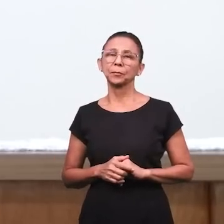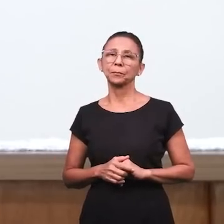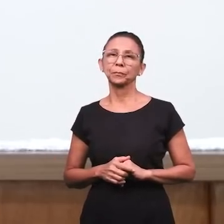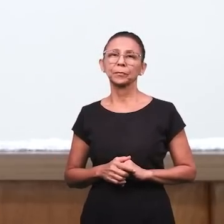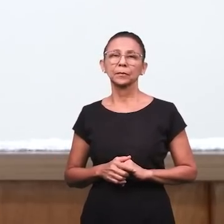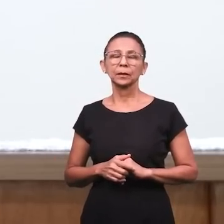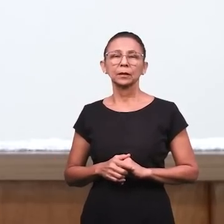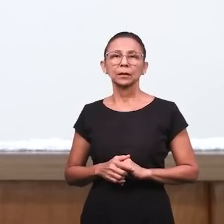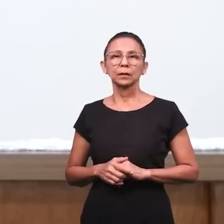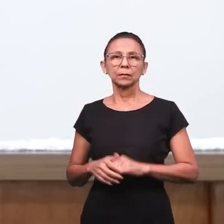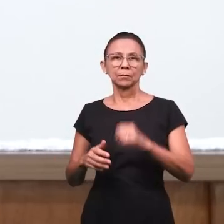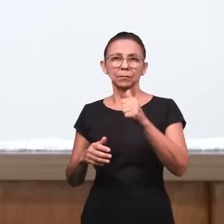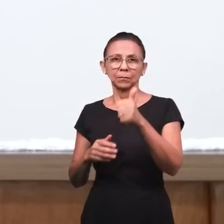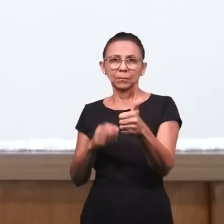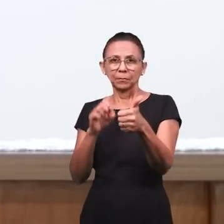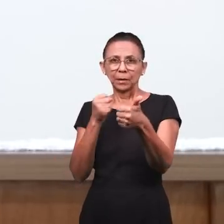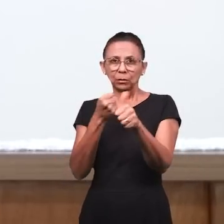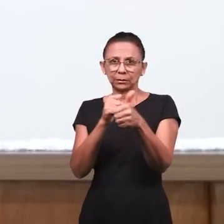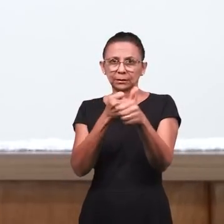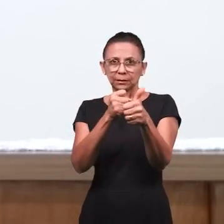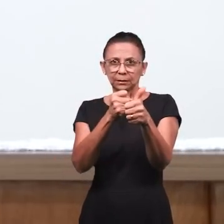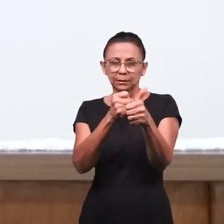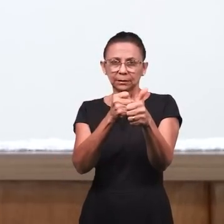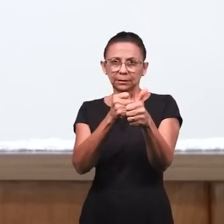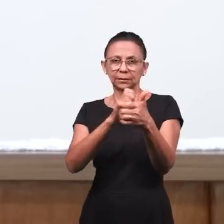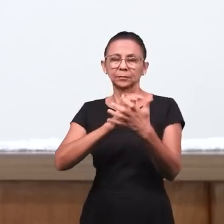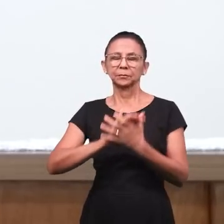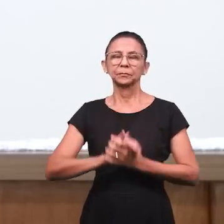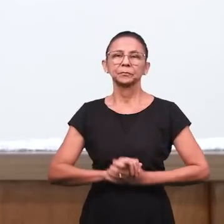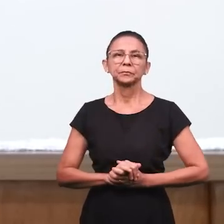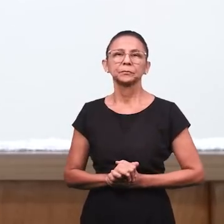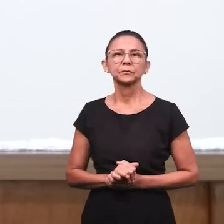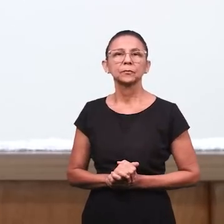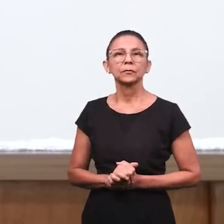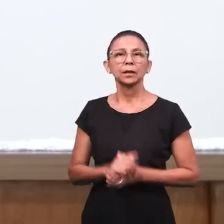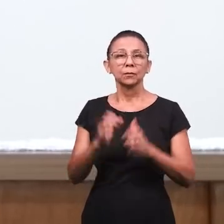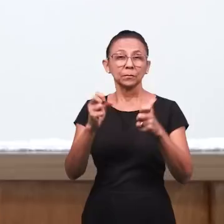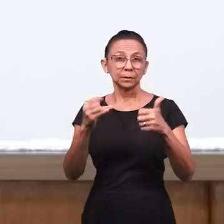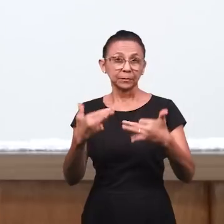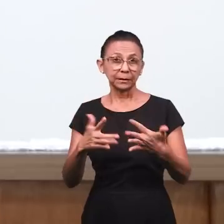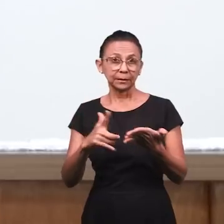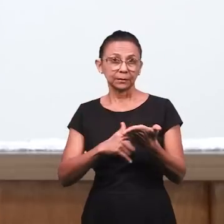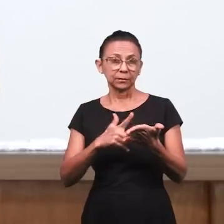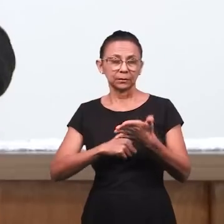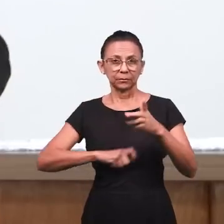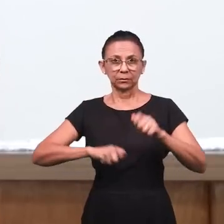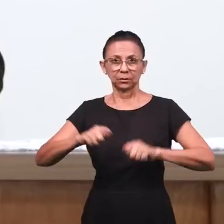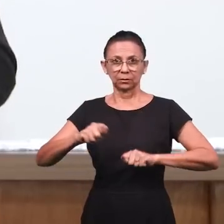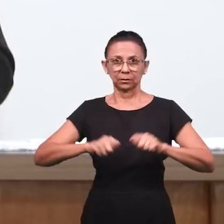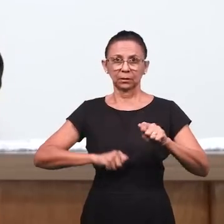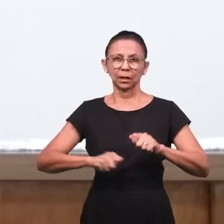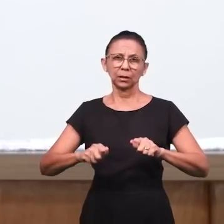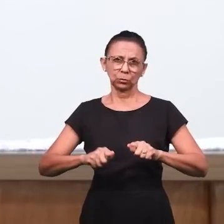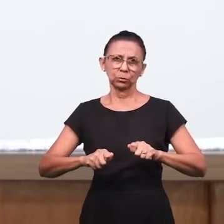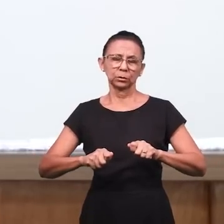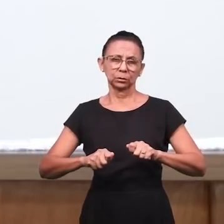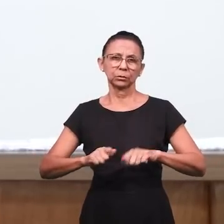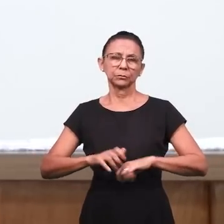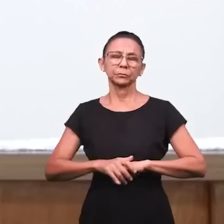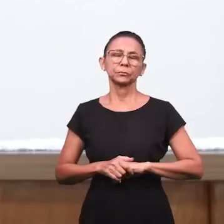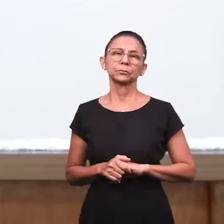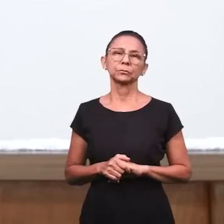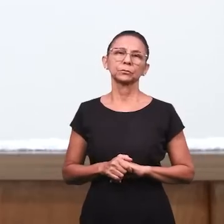Silas tiveram. Uma explicação sobre o livro de Atos dos Apóstolos. Então, o livro